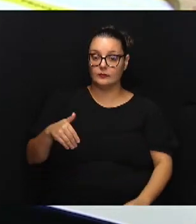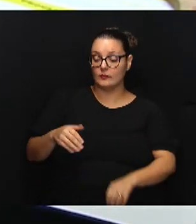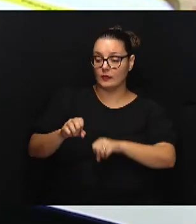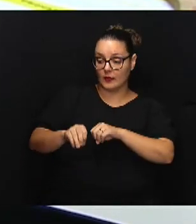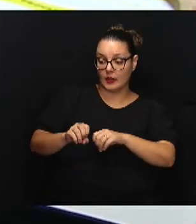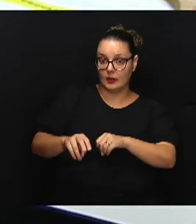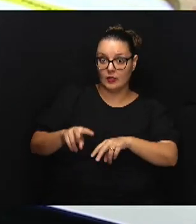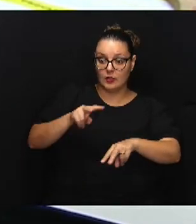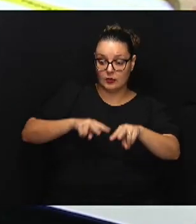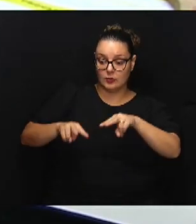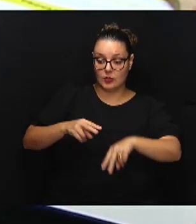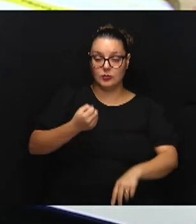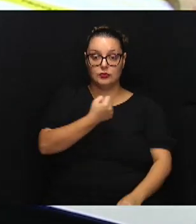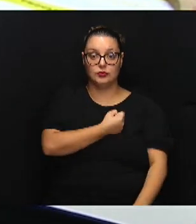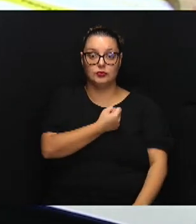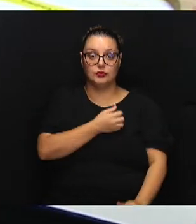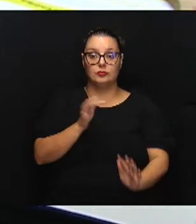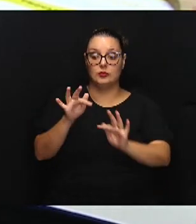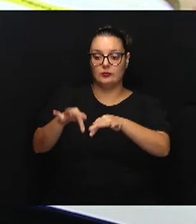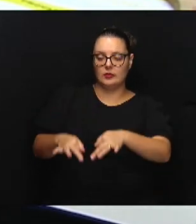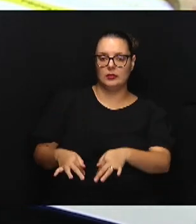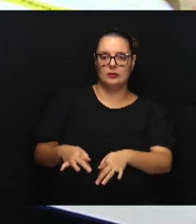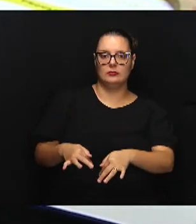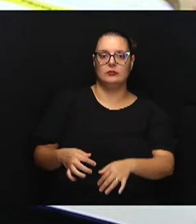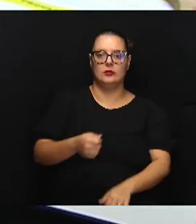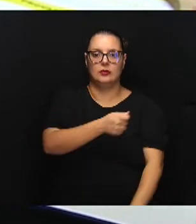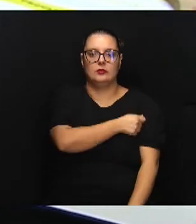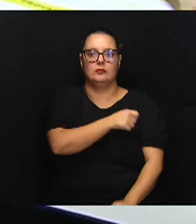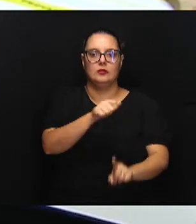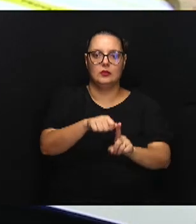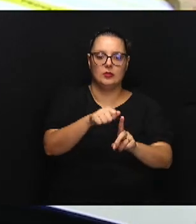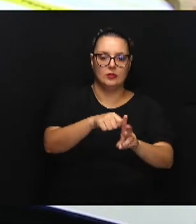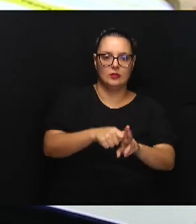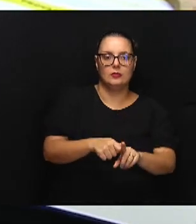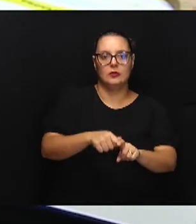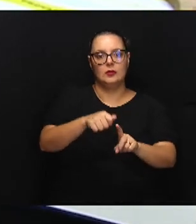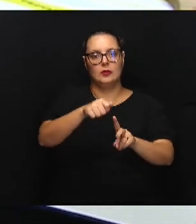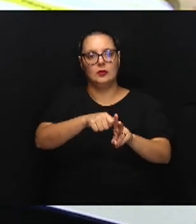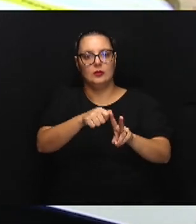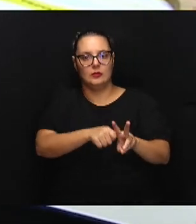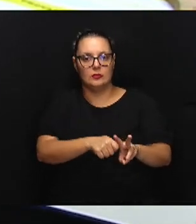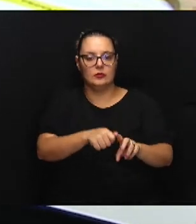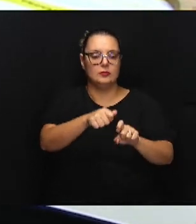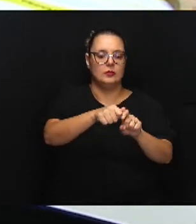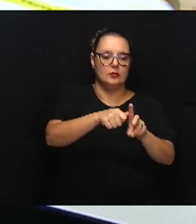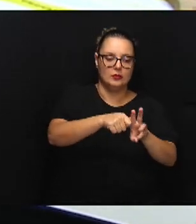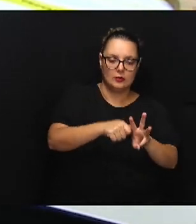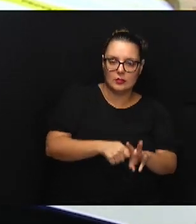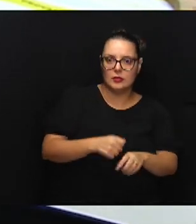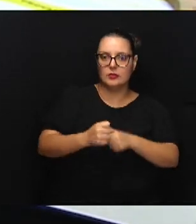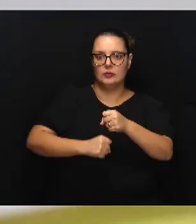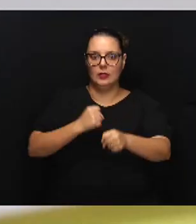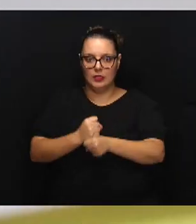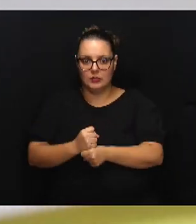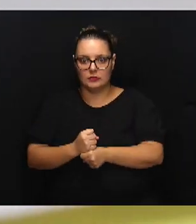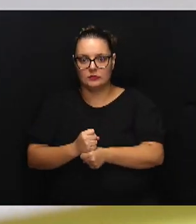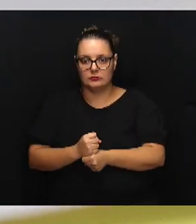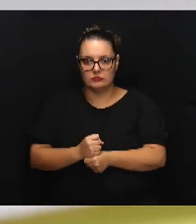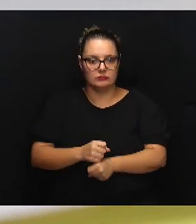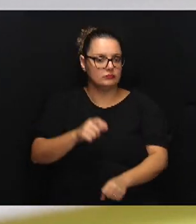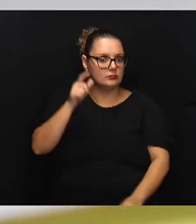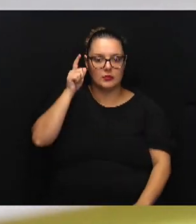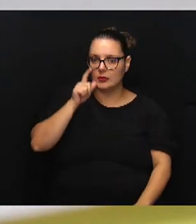olha só para o número final daquela estudante no final do mês, no final do bimestre, do trimestre do ano, a gente não